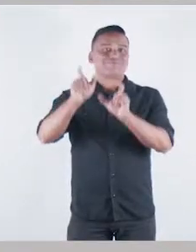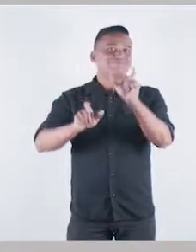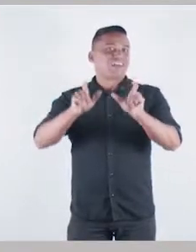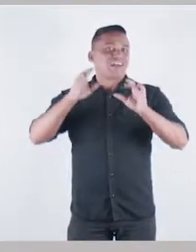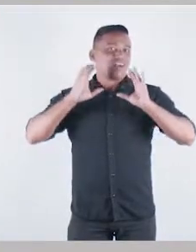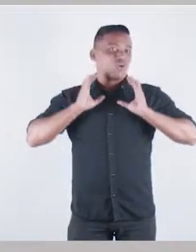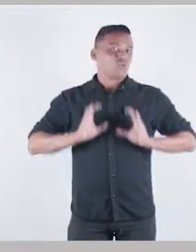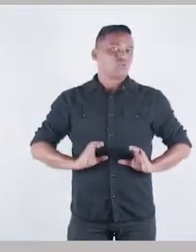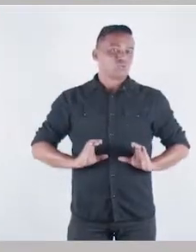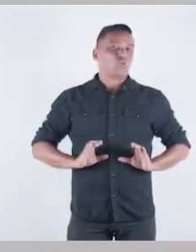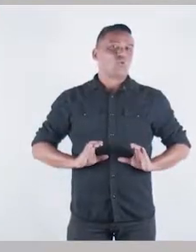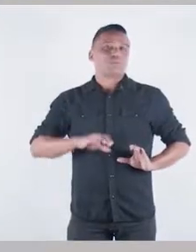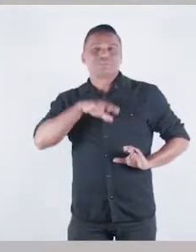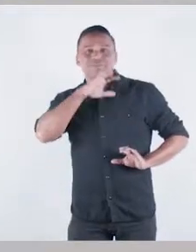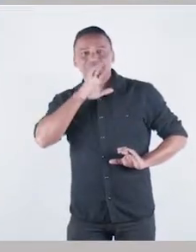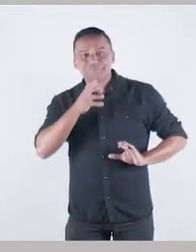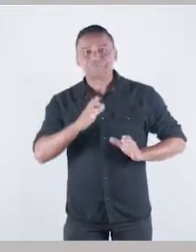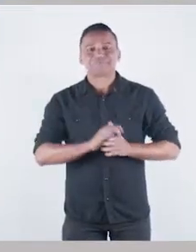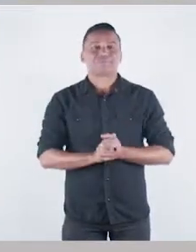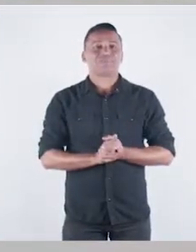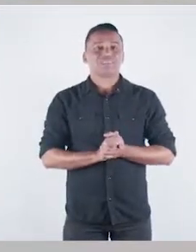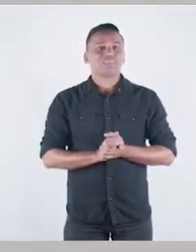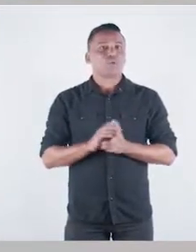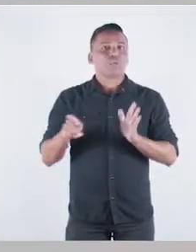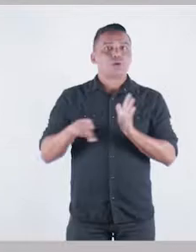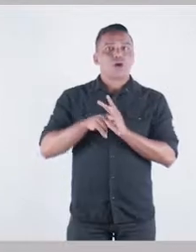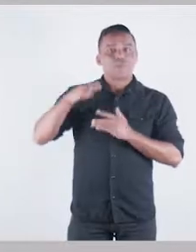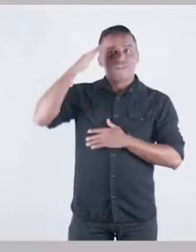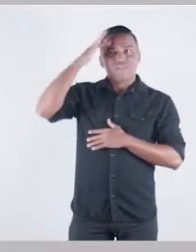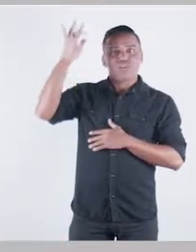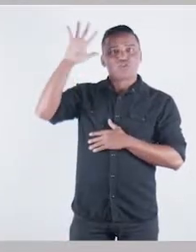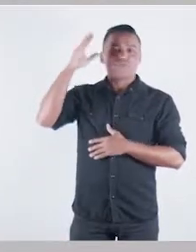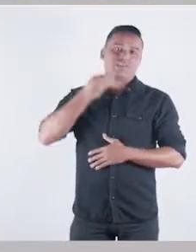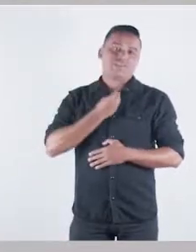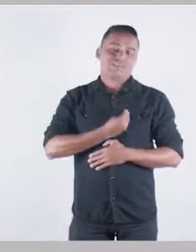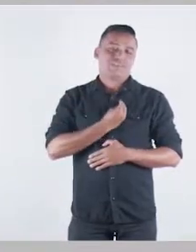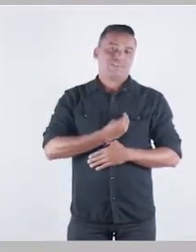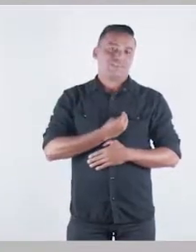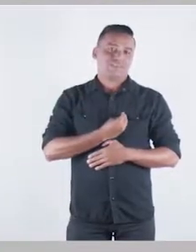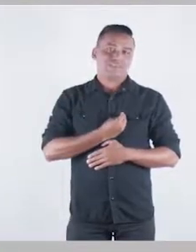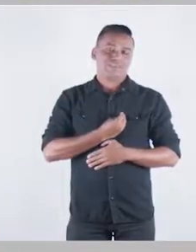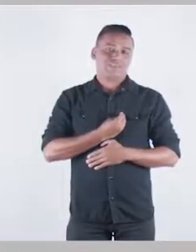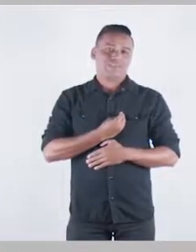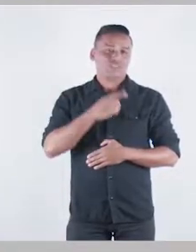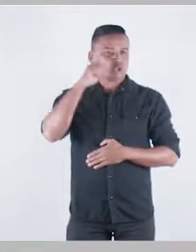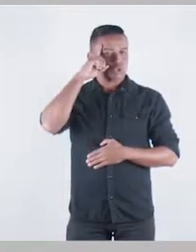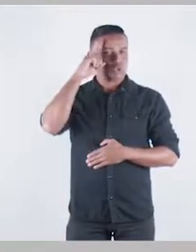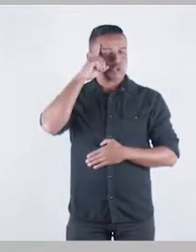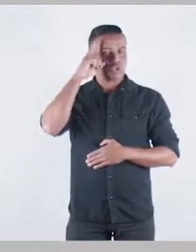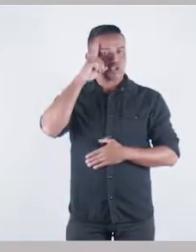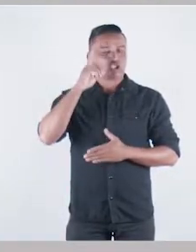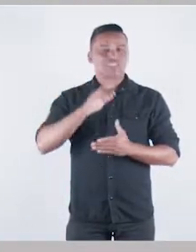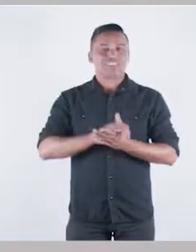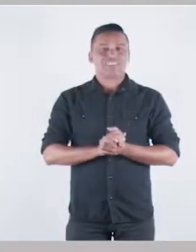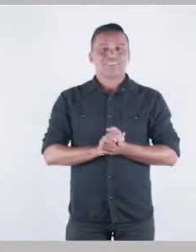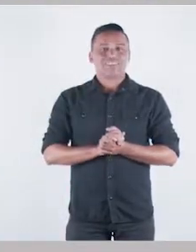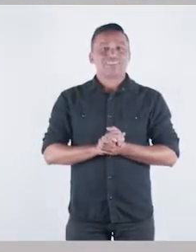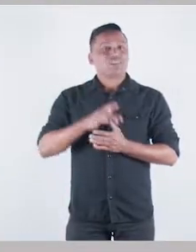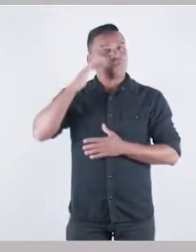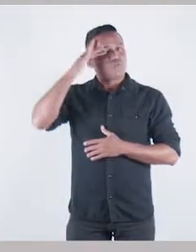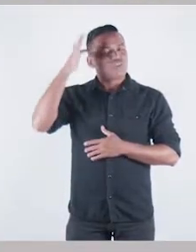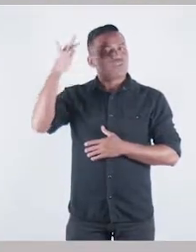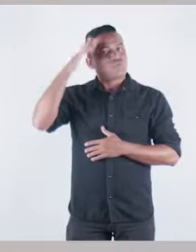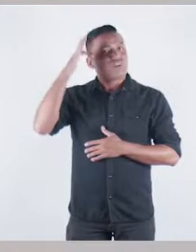das questões filosóficas de cotidiano, não é? E as questões filosóficas de cotidiano são sempre